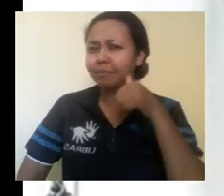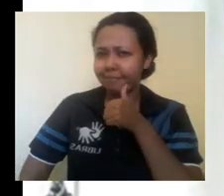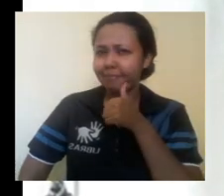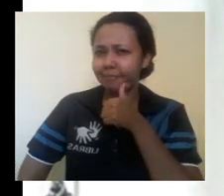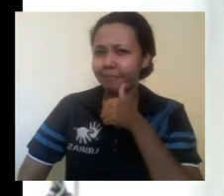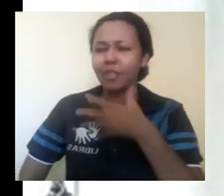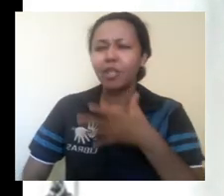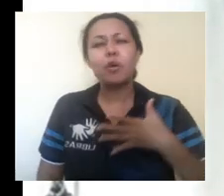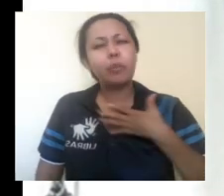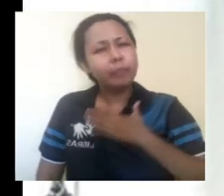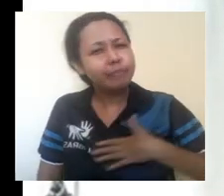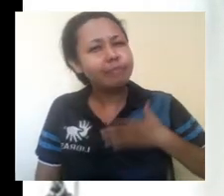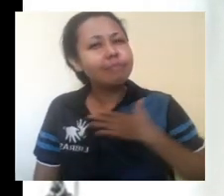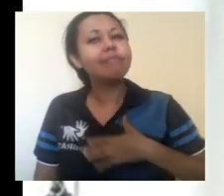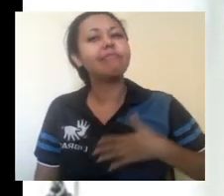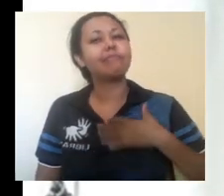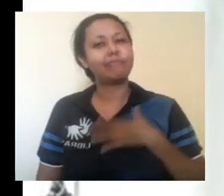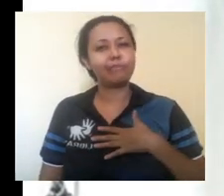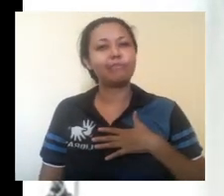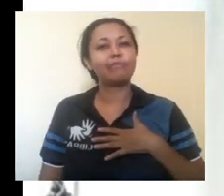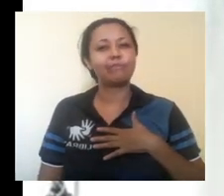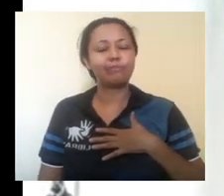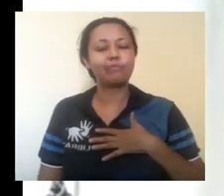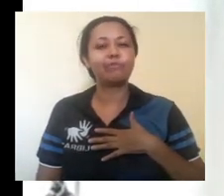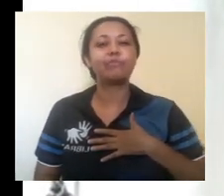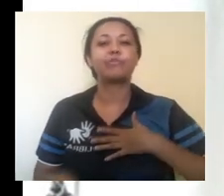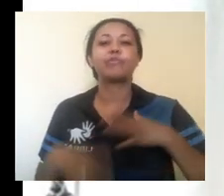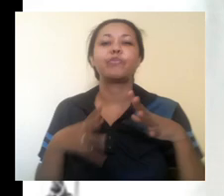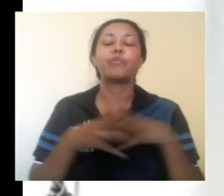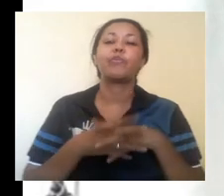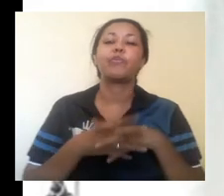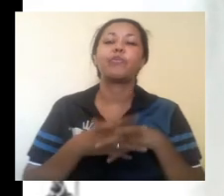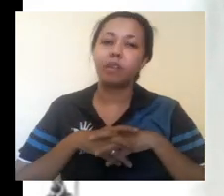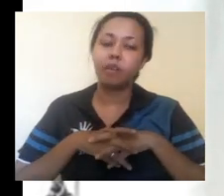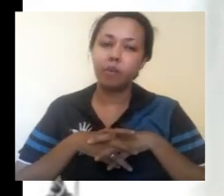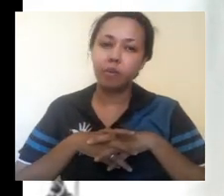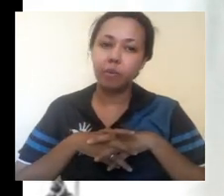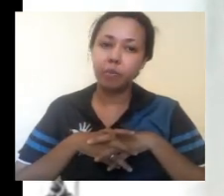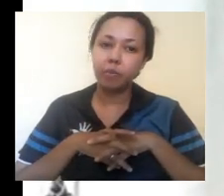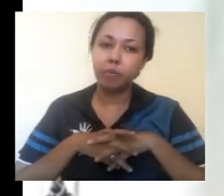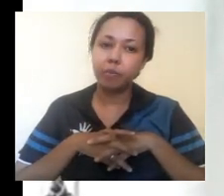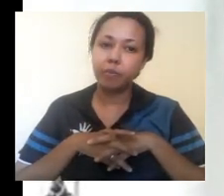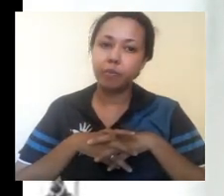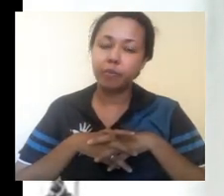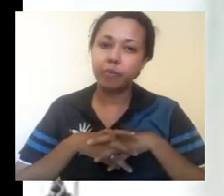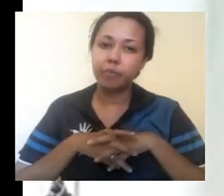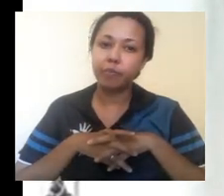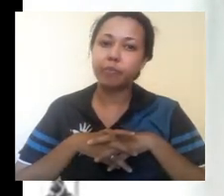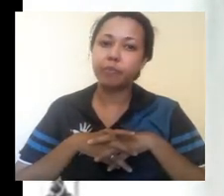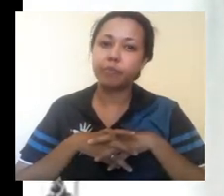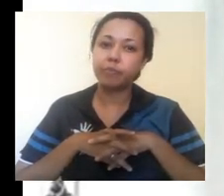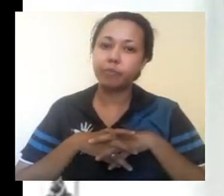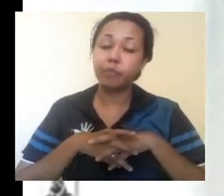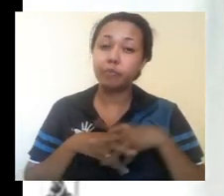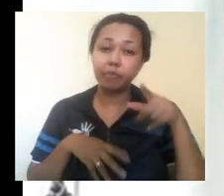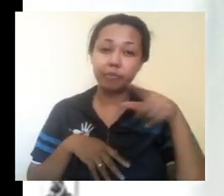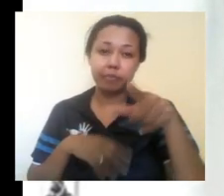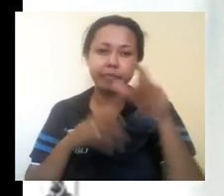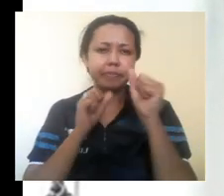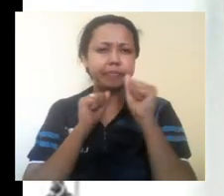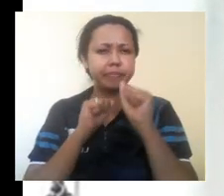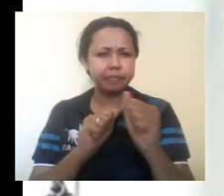a oportunidade de levar assim, alguma palavra para as mulheres em algum lugar, eu gosto de oferecer a elas a oportunidade